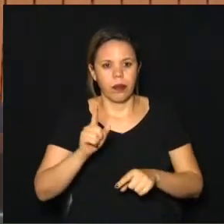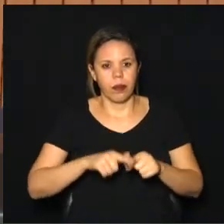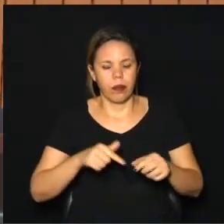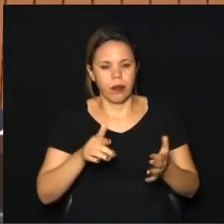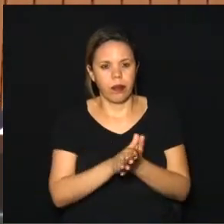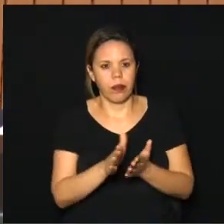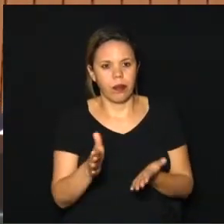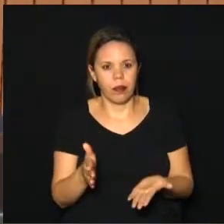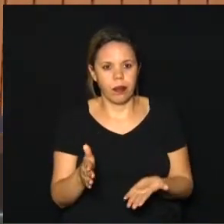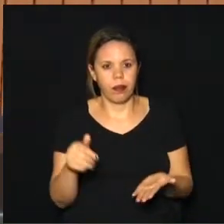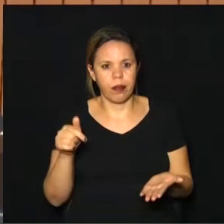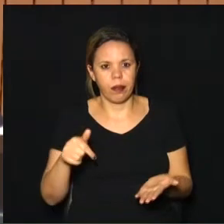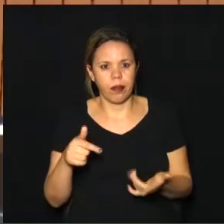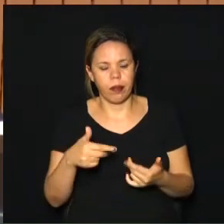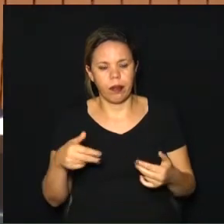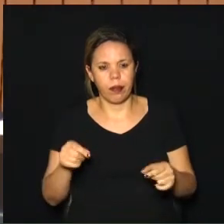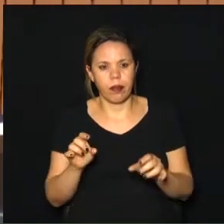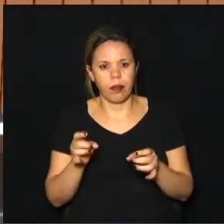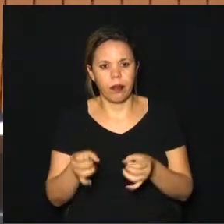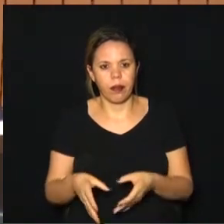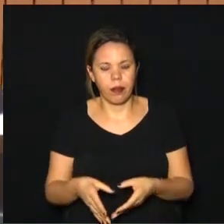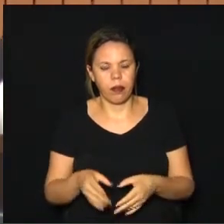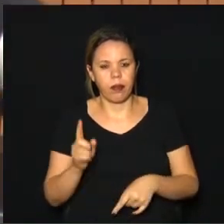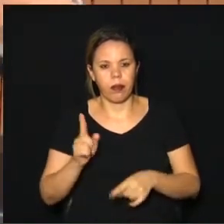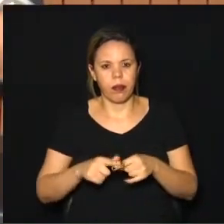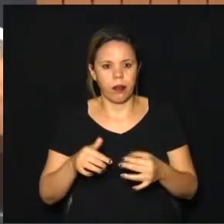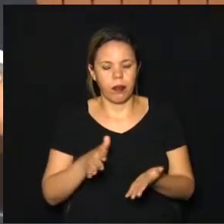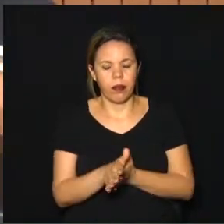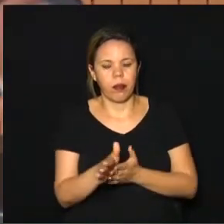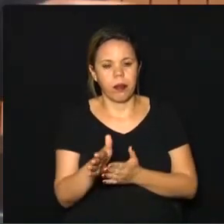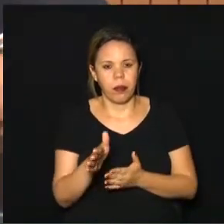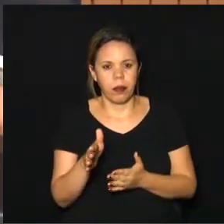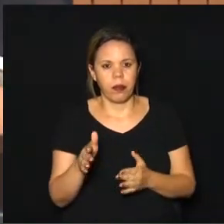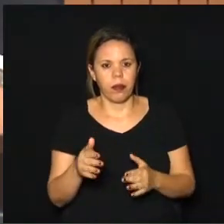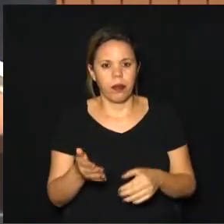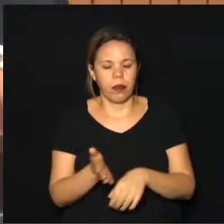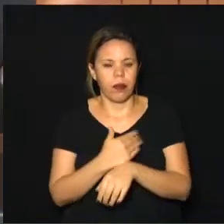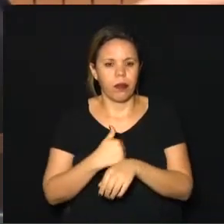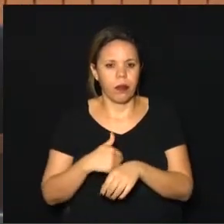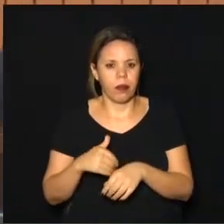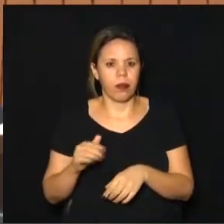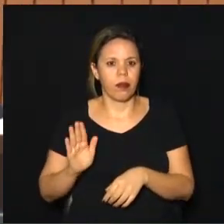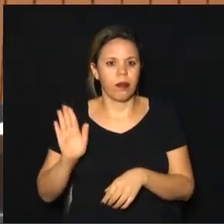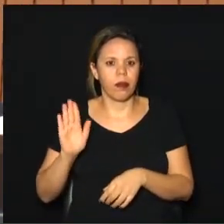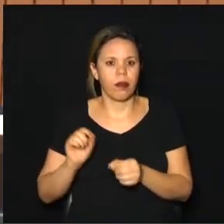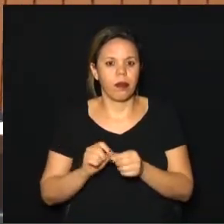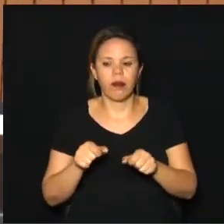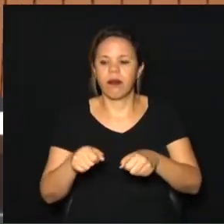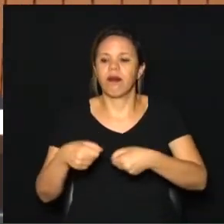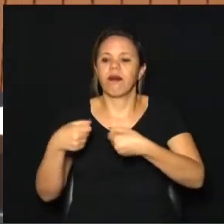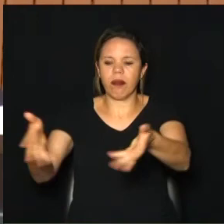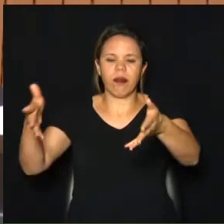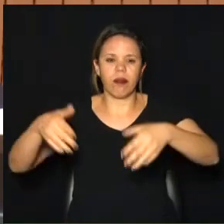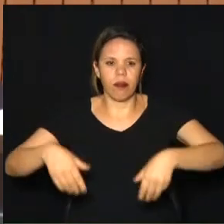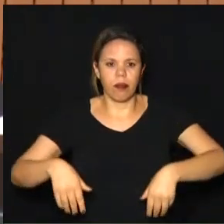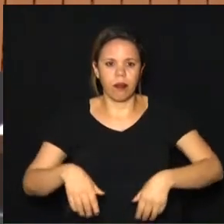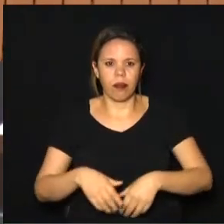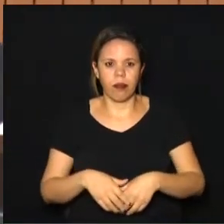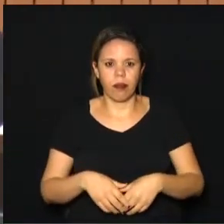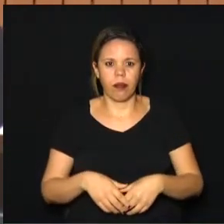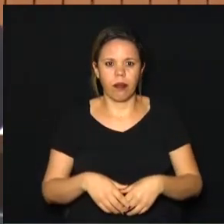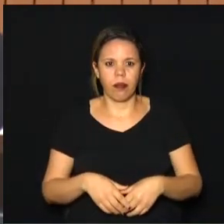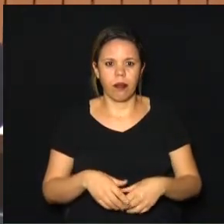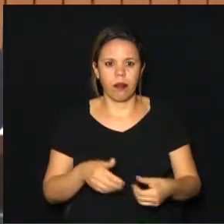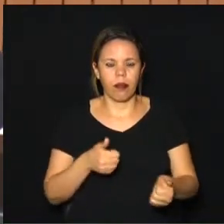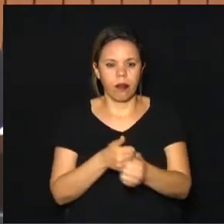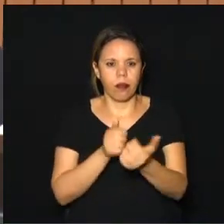gráfico, e aquilo que sobra de material gráfico, né, na véspera da eleição, o que você faz? Você vai jogar fora? Não, você vai jogar na frente da